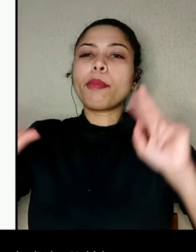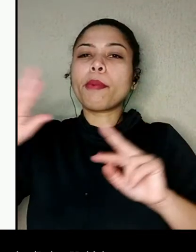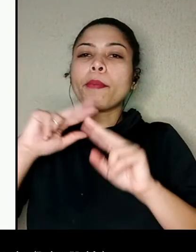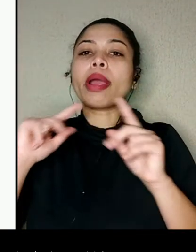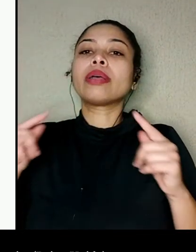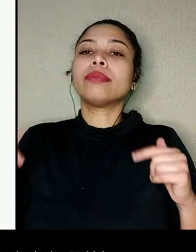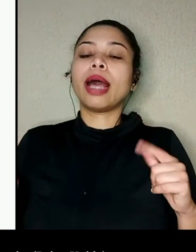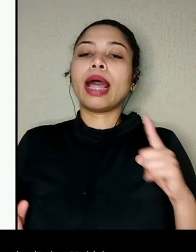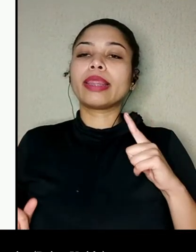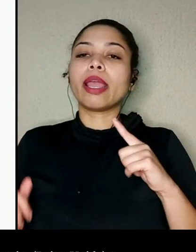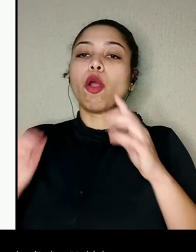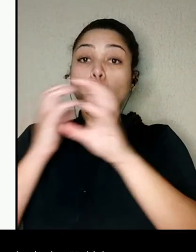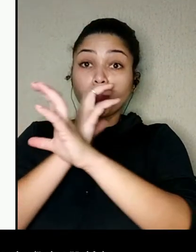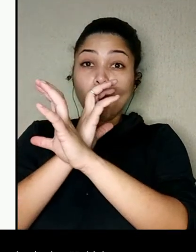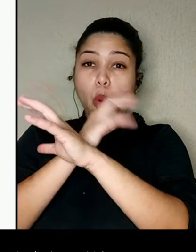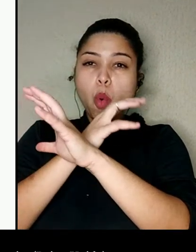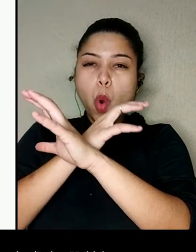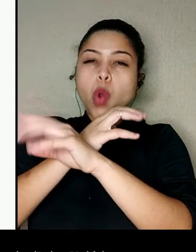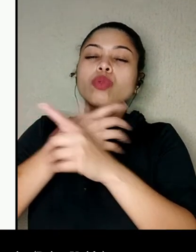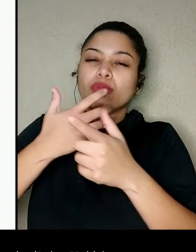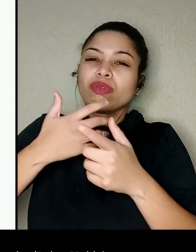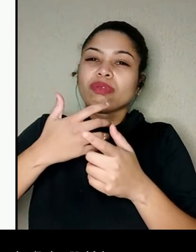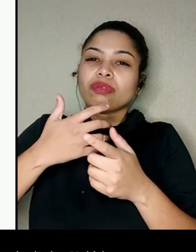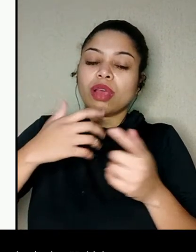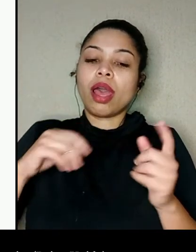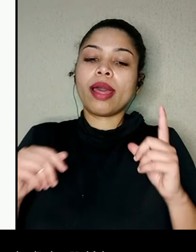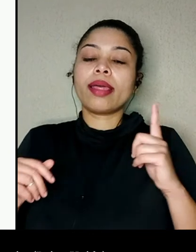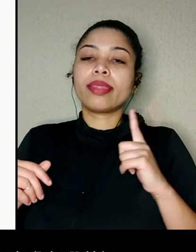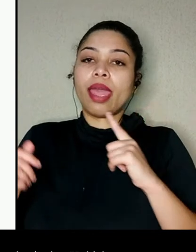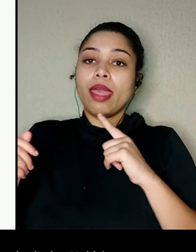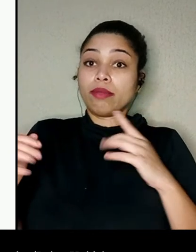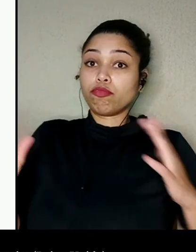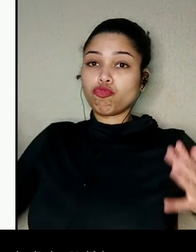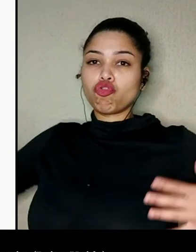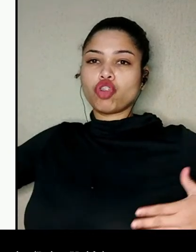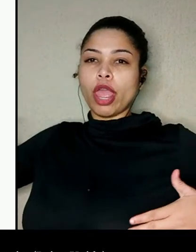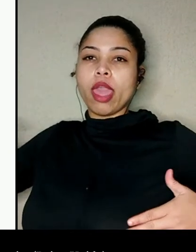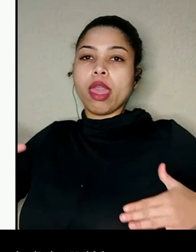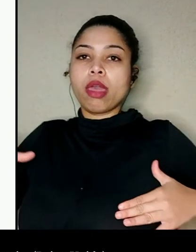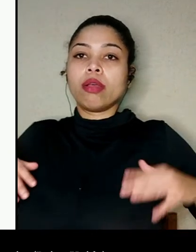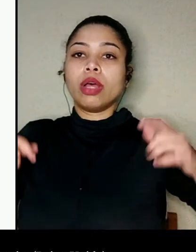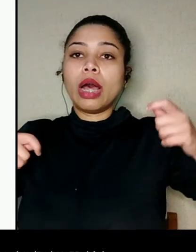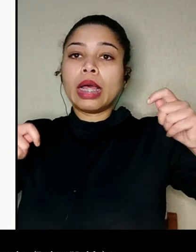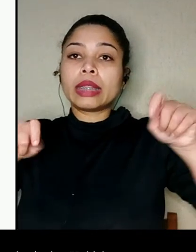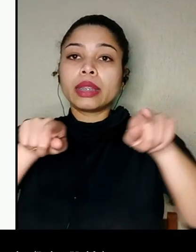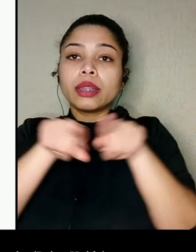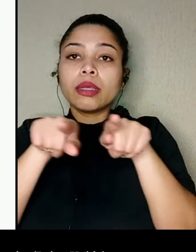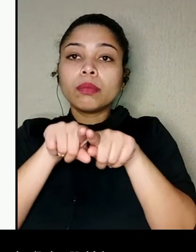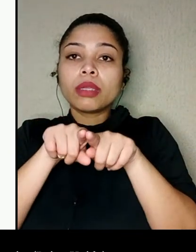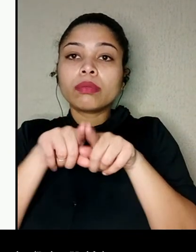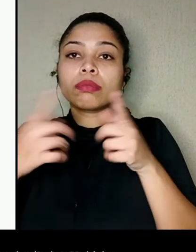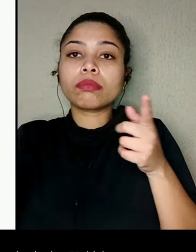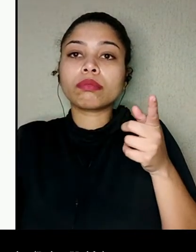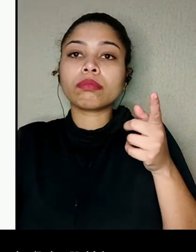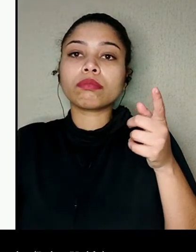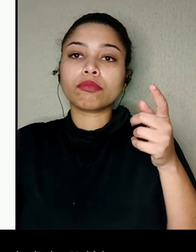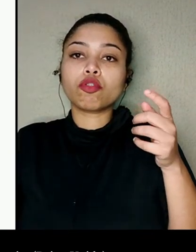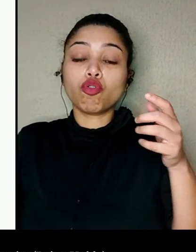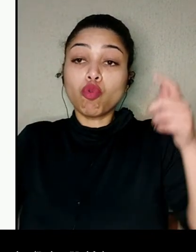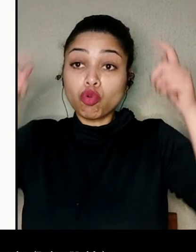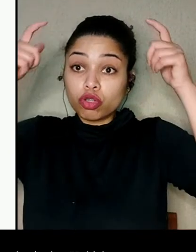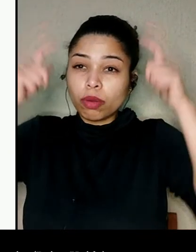um móvel um manequim um chapéu que Talvez possa ter levado